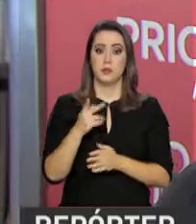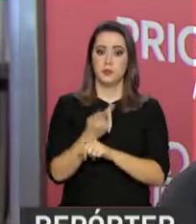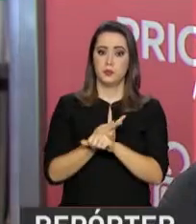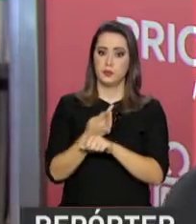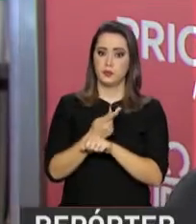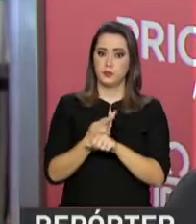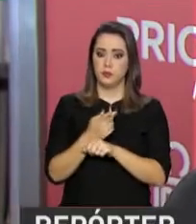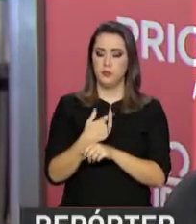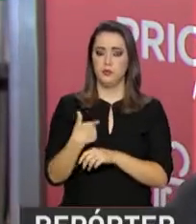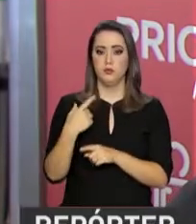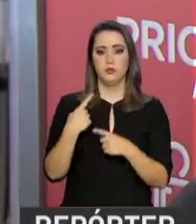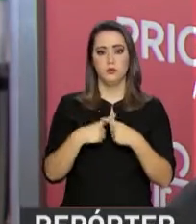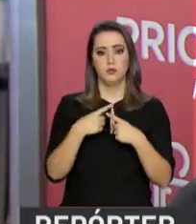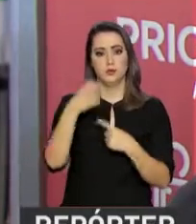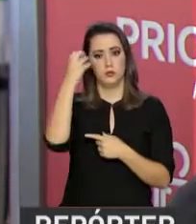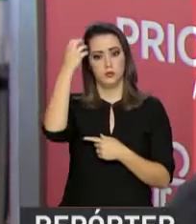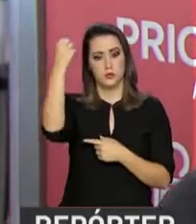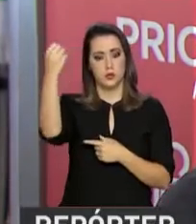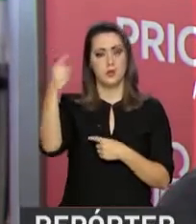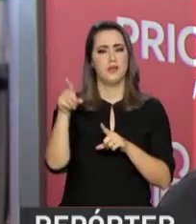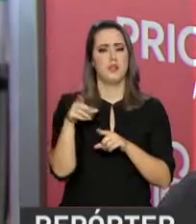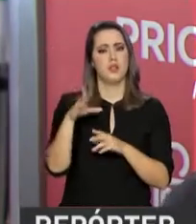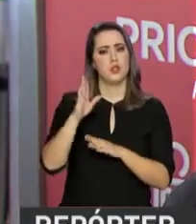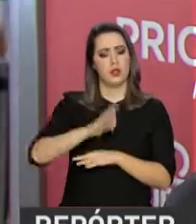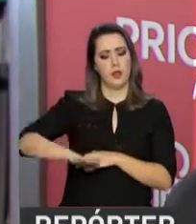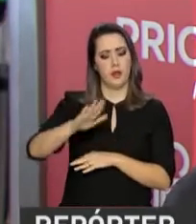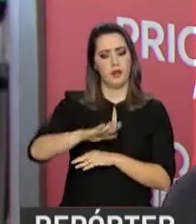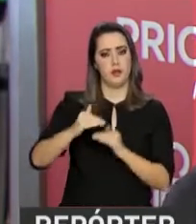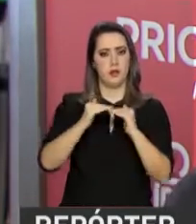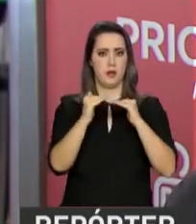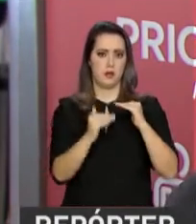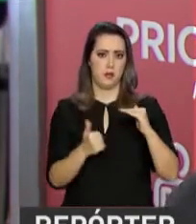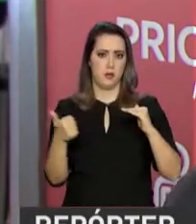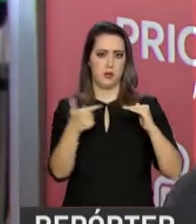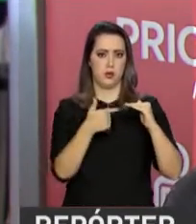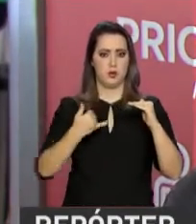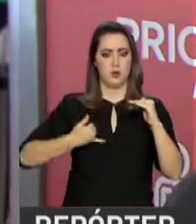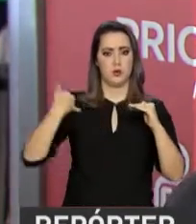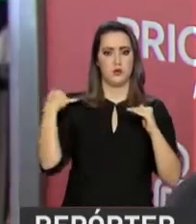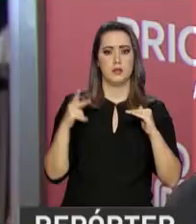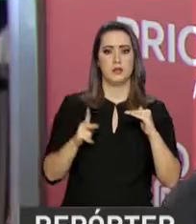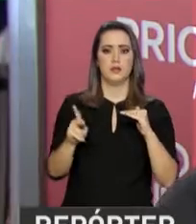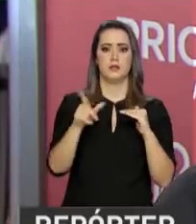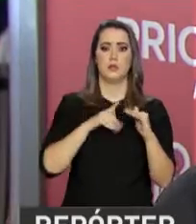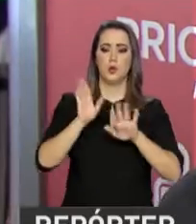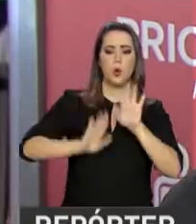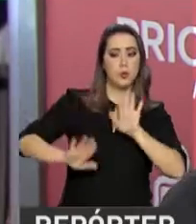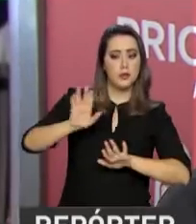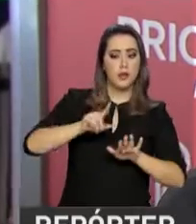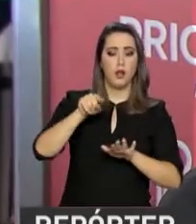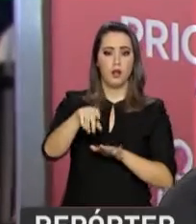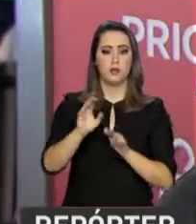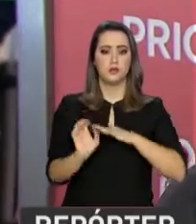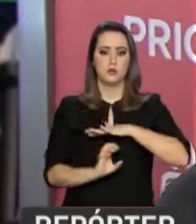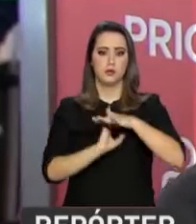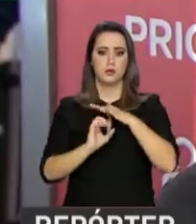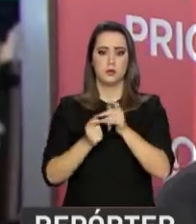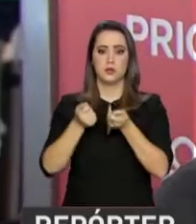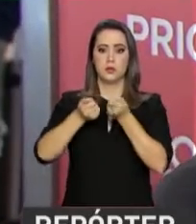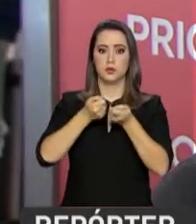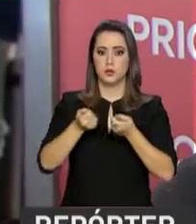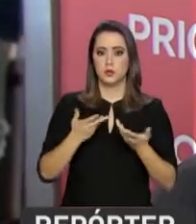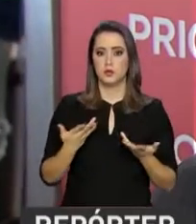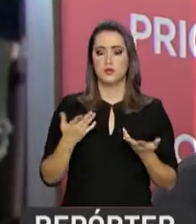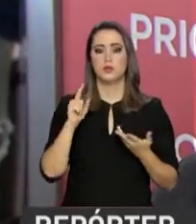que desembarcar crianças menores, né, de 12 anos, sempre há um cuidado muito grande das empresas e controle.